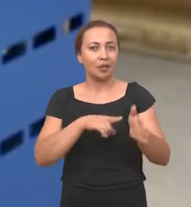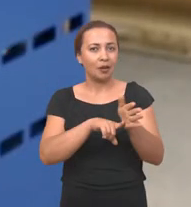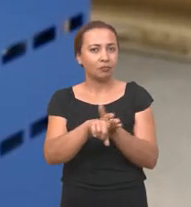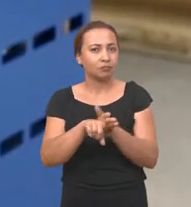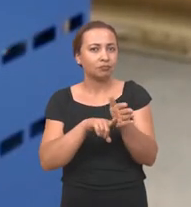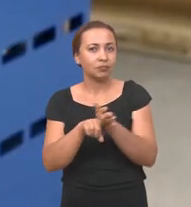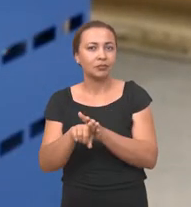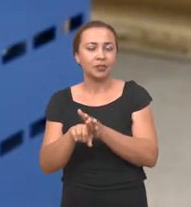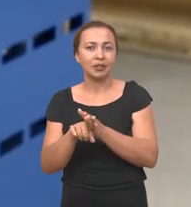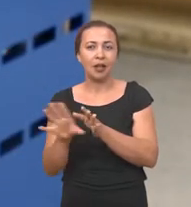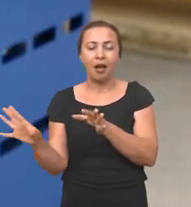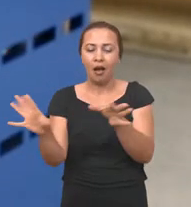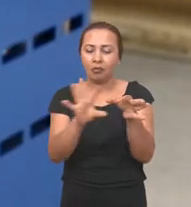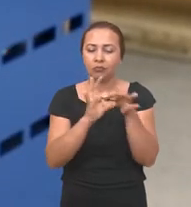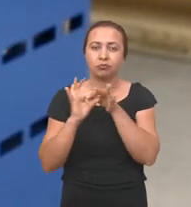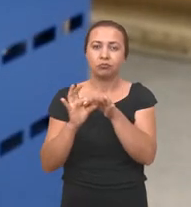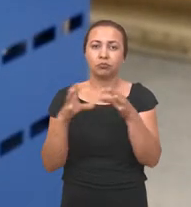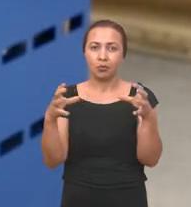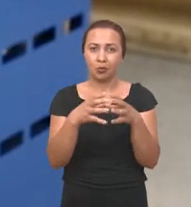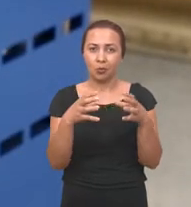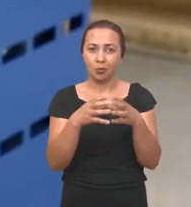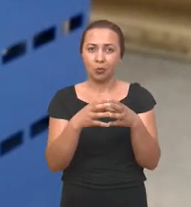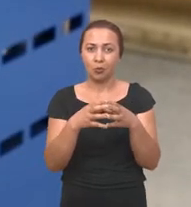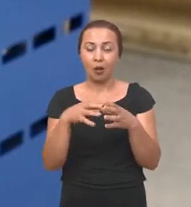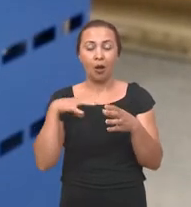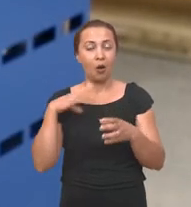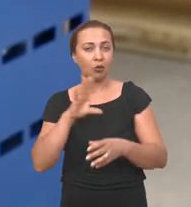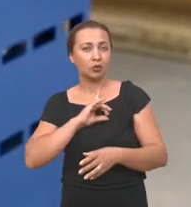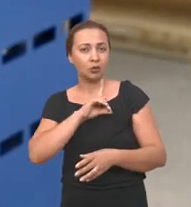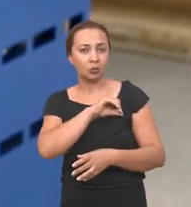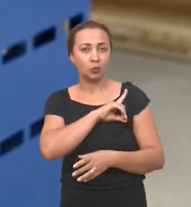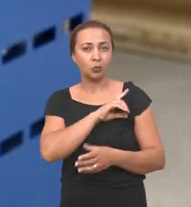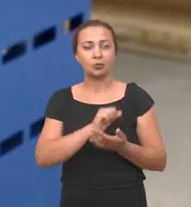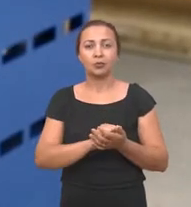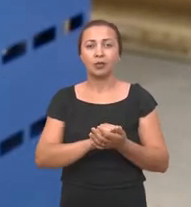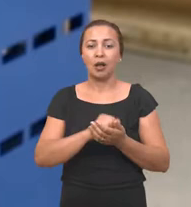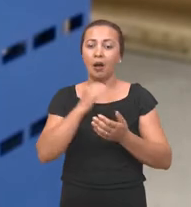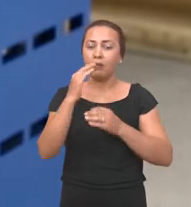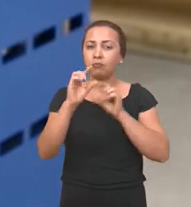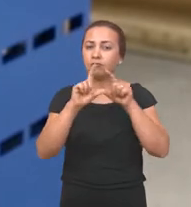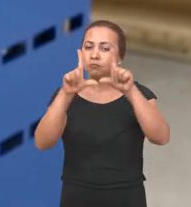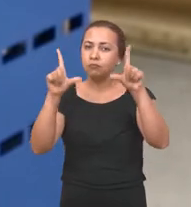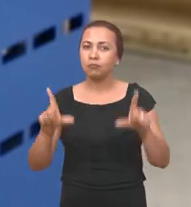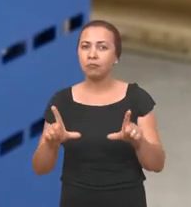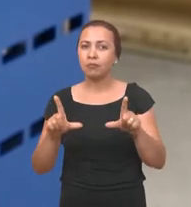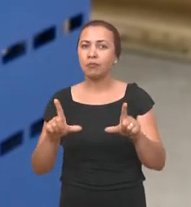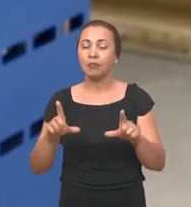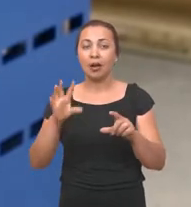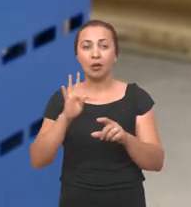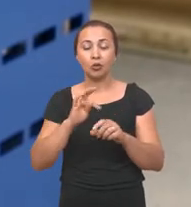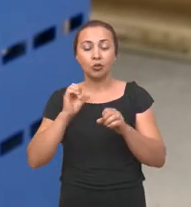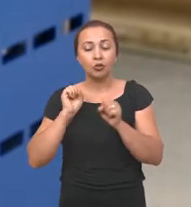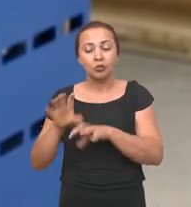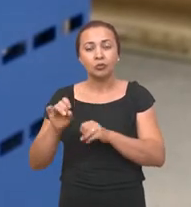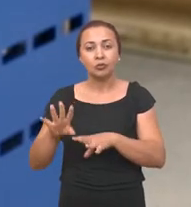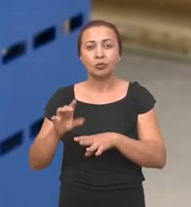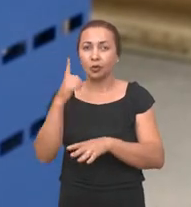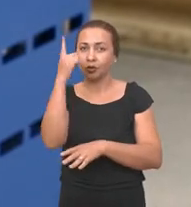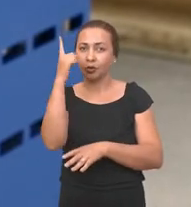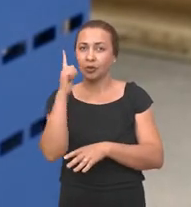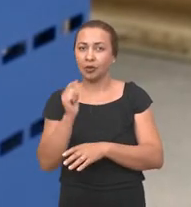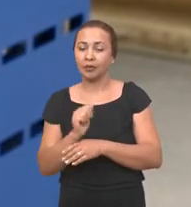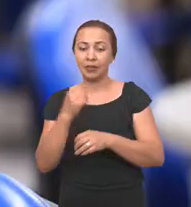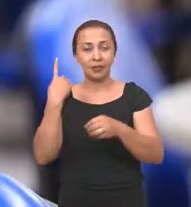Minha pesquisa é vinculada ao grupo que eu sou tutor, que é o PET, Programa de Educação Tutorial de Geografia do campus